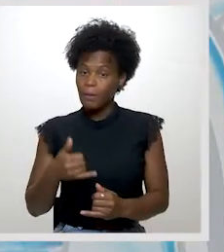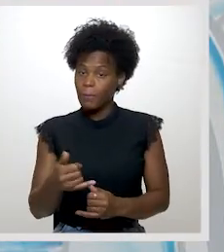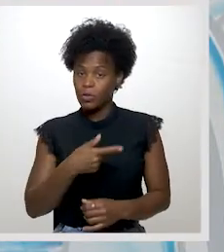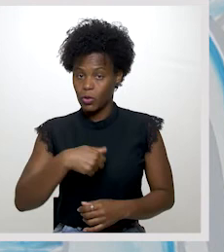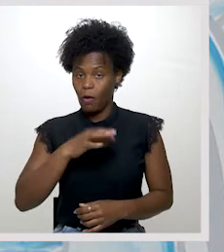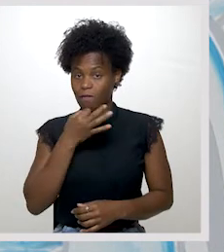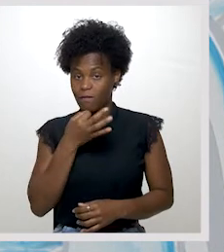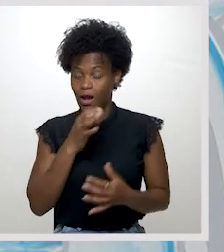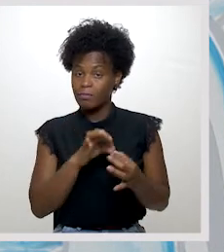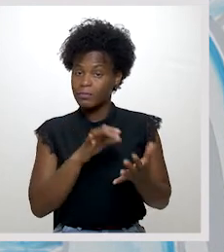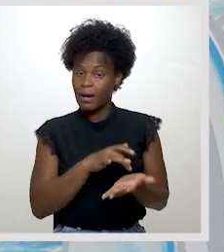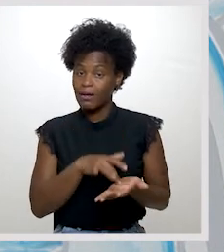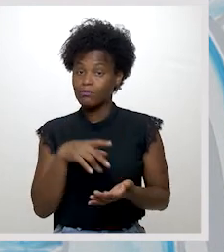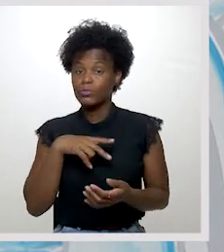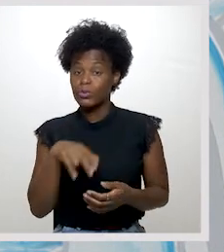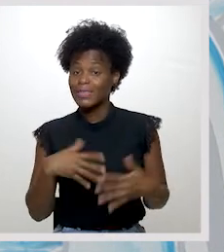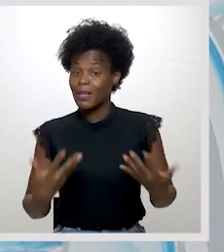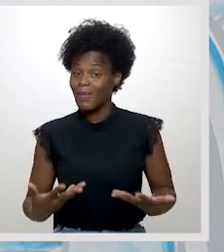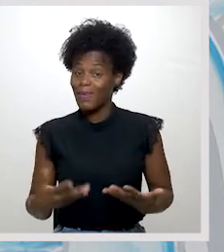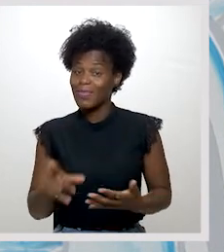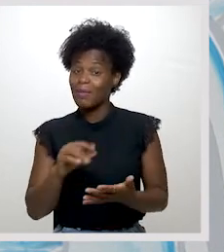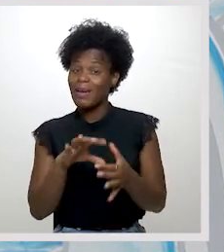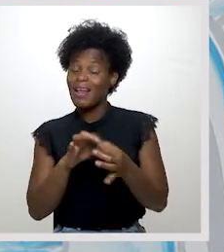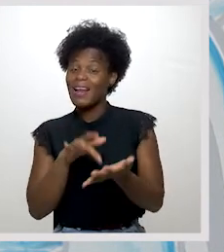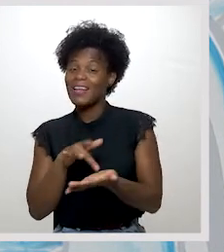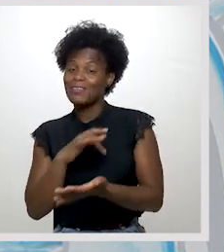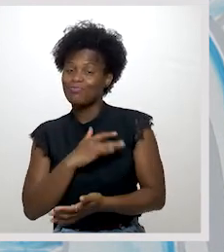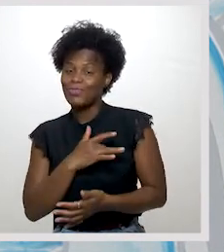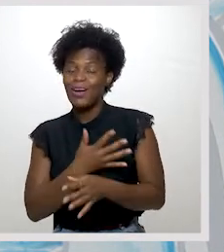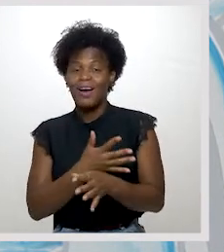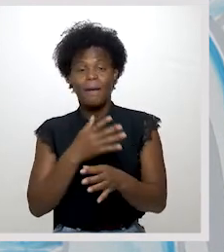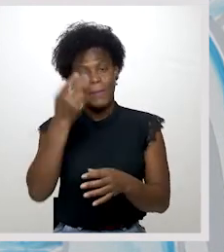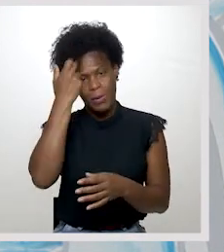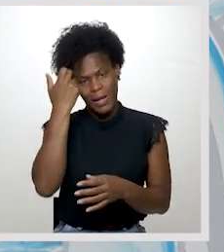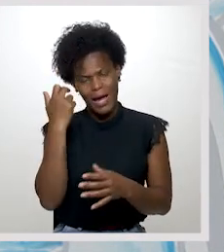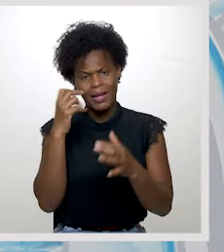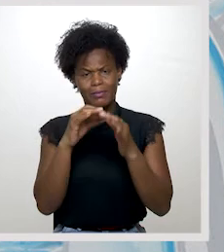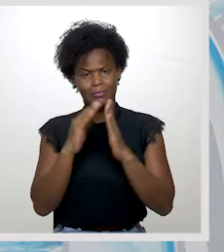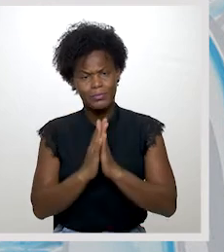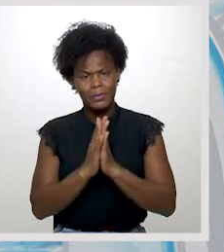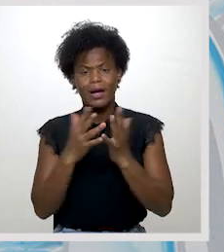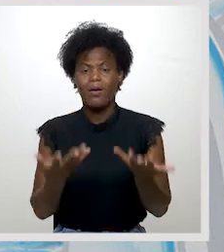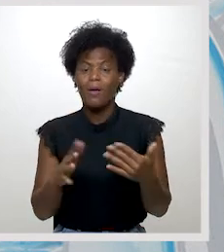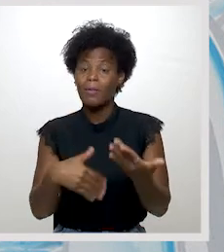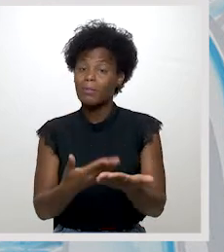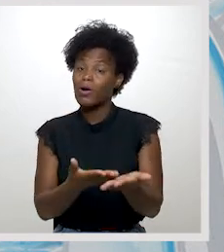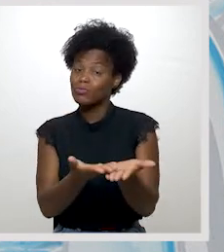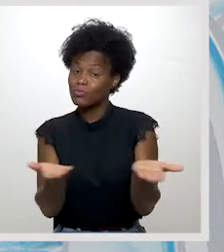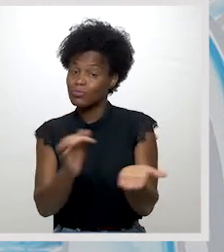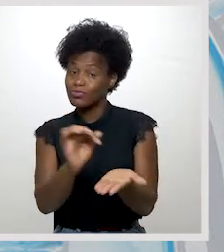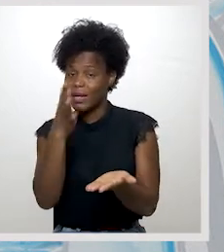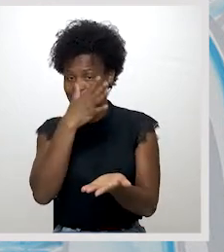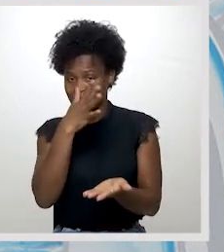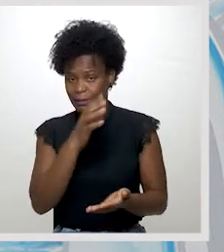Depois de falarmos da literatura portuguesa contemporânea e do romance Memorial do Convento, trago-vos a seguinte proposta